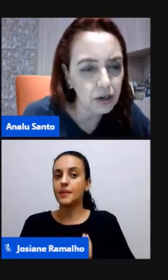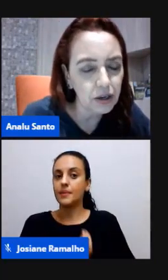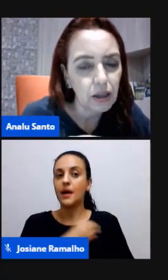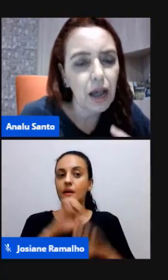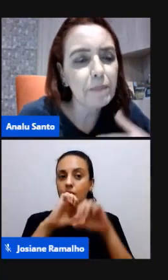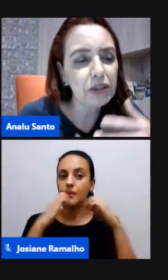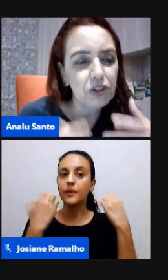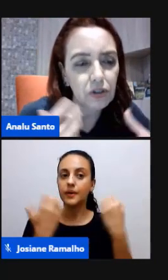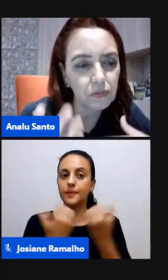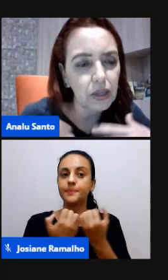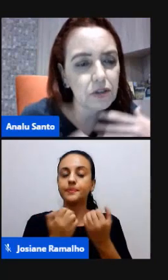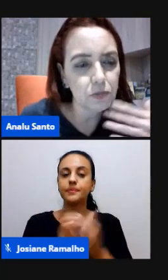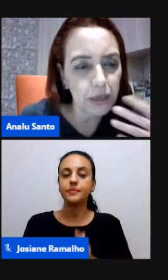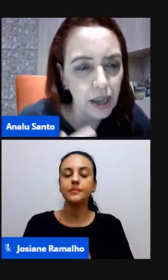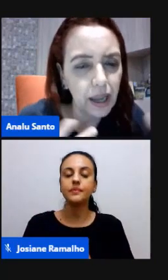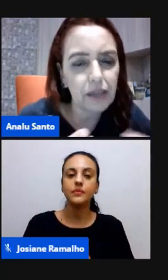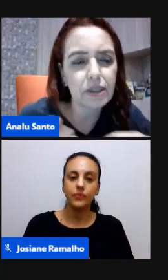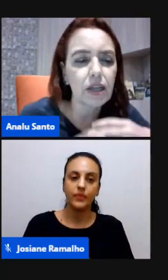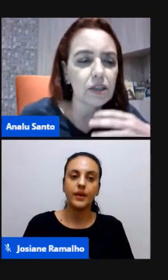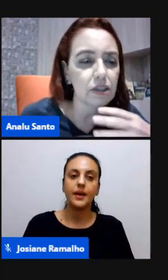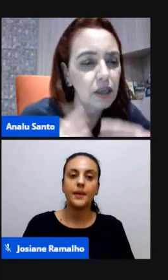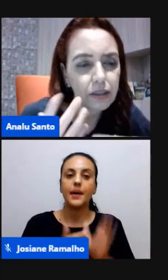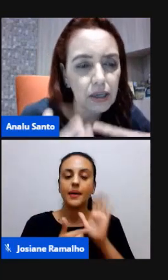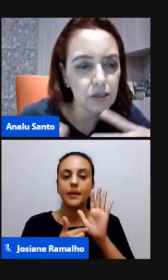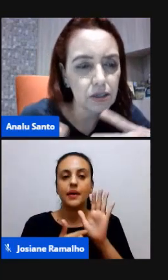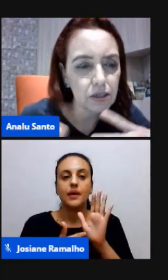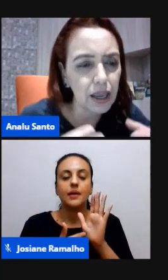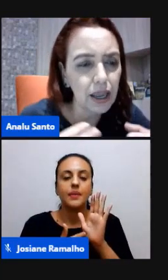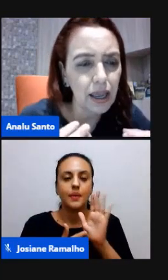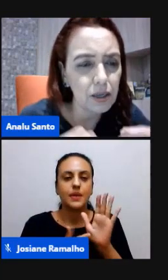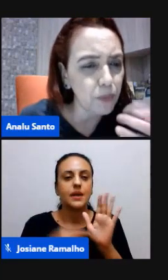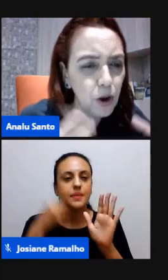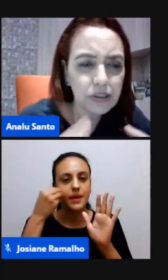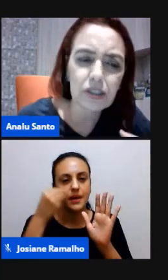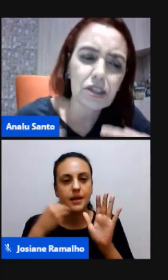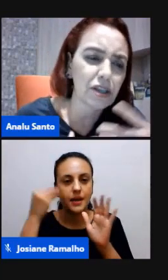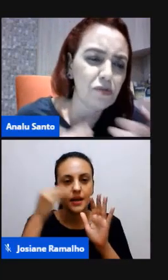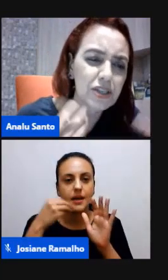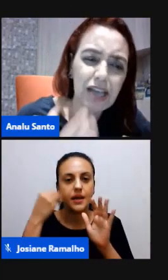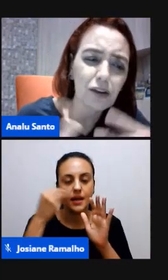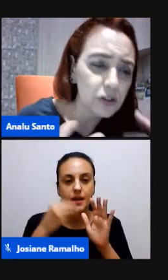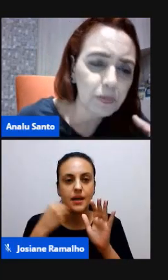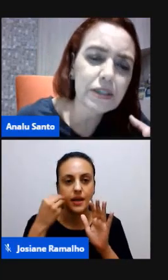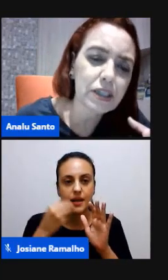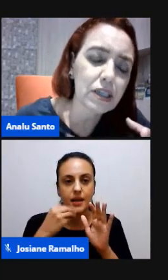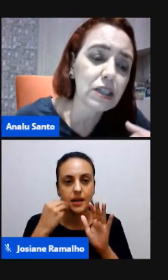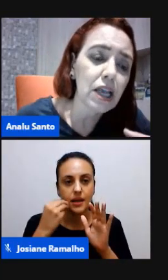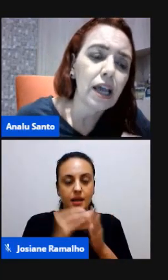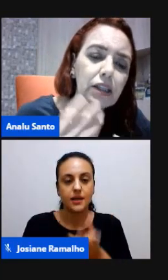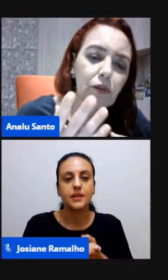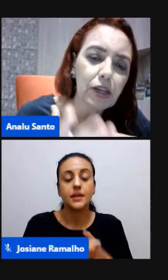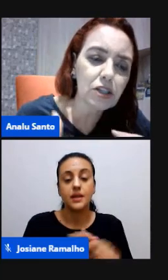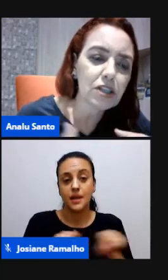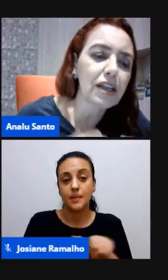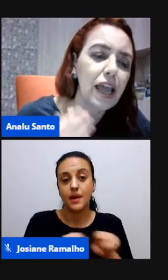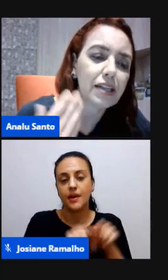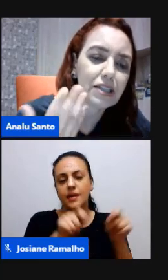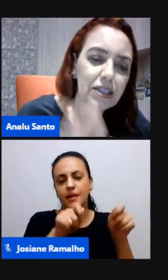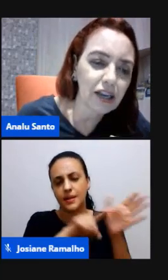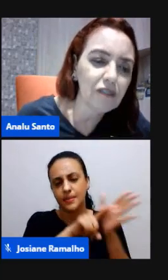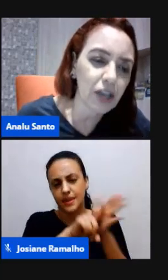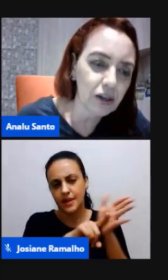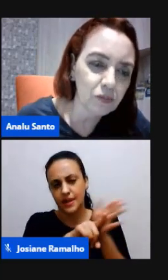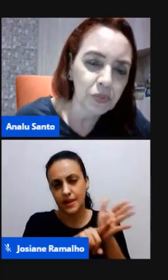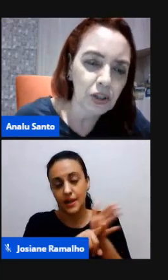na feira, a partir das experiências, das hipóteses que fizeram, das pesquisas, então eles